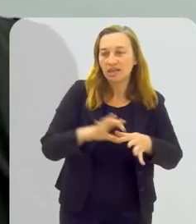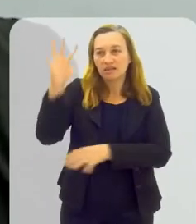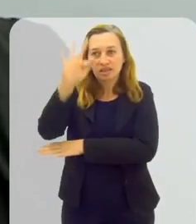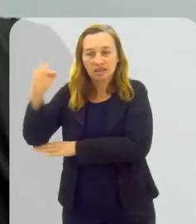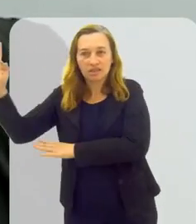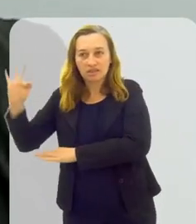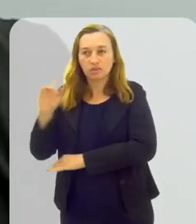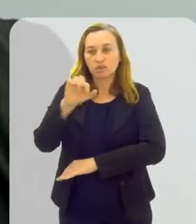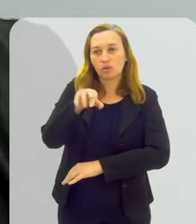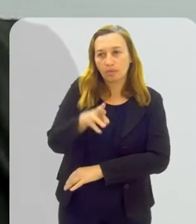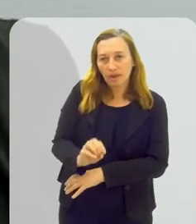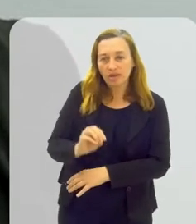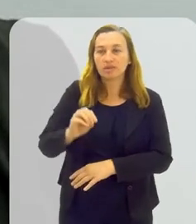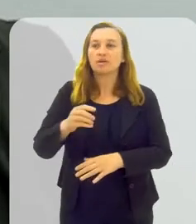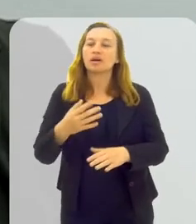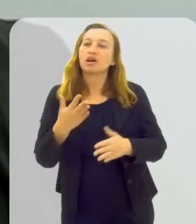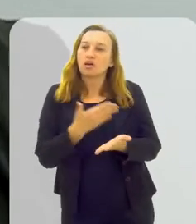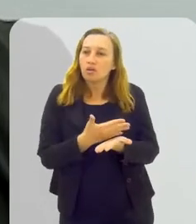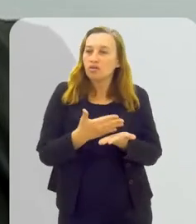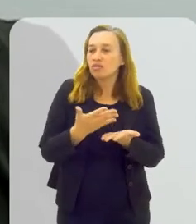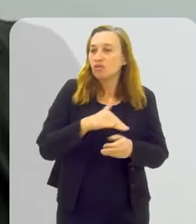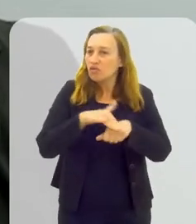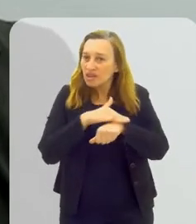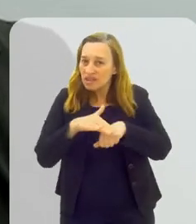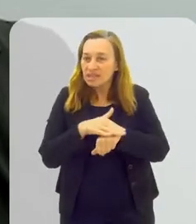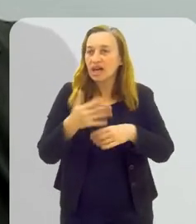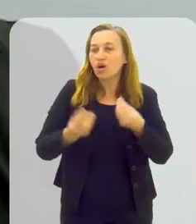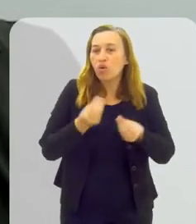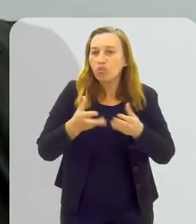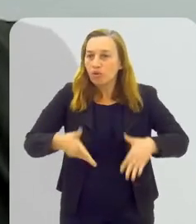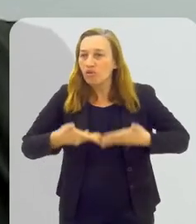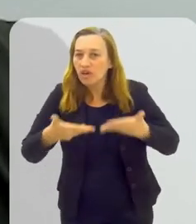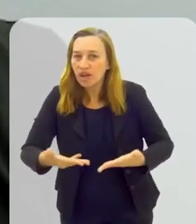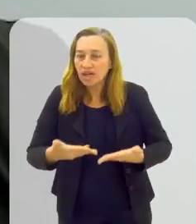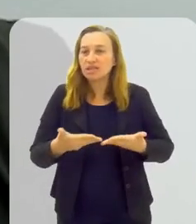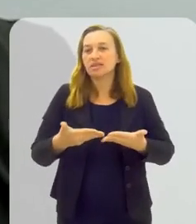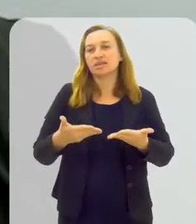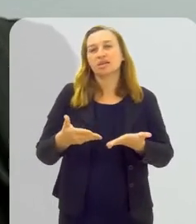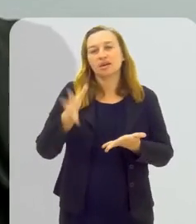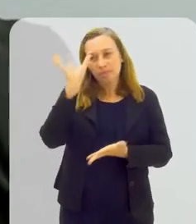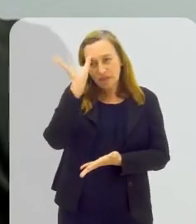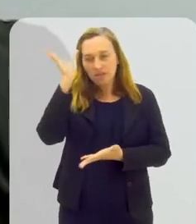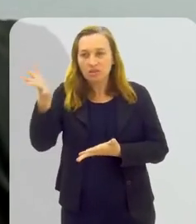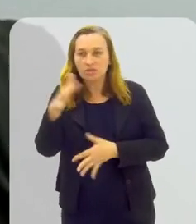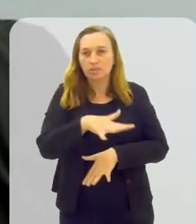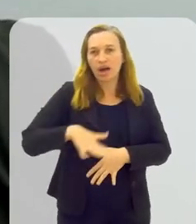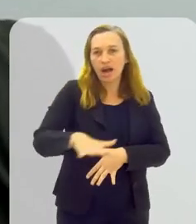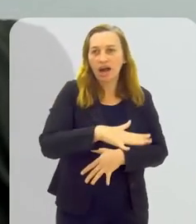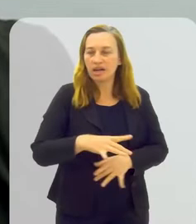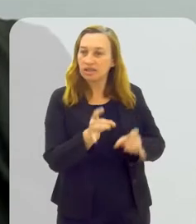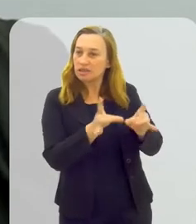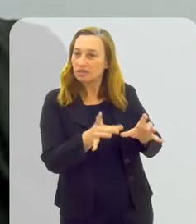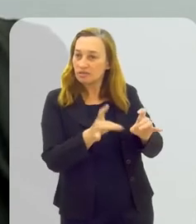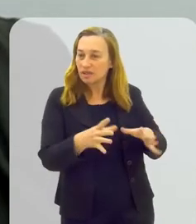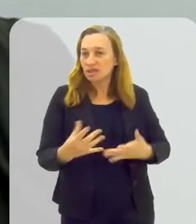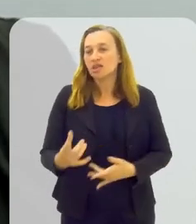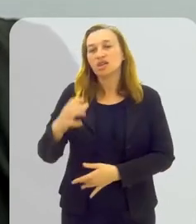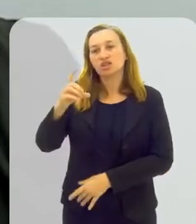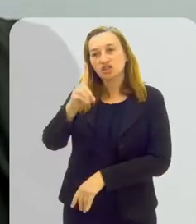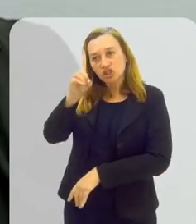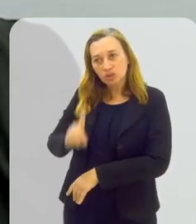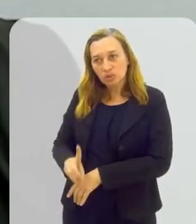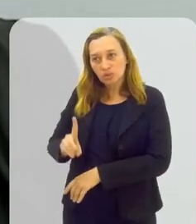comércio para conversar sobre os planos do Instituto e de que forma Ele oferece soluções para o setor do comércio está aqui comigo